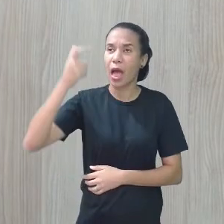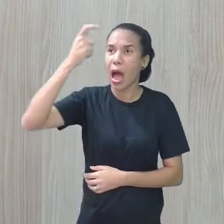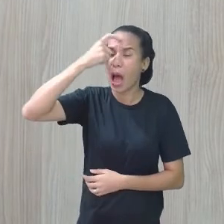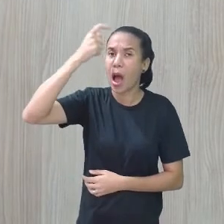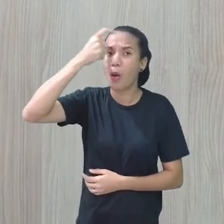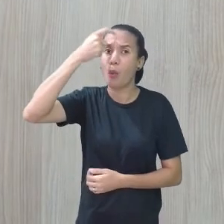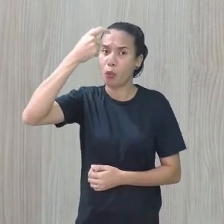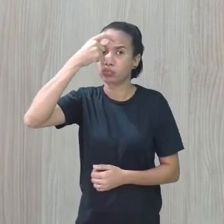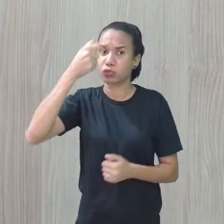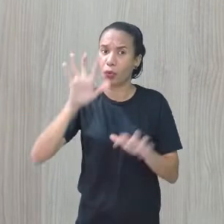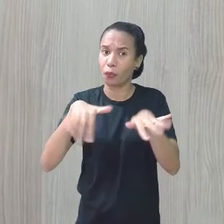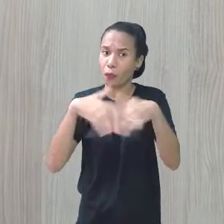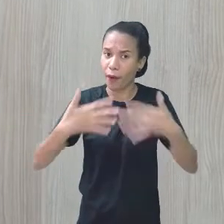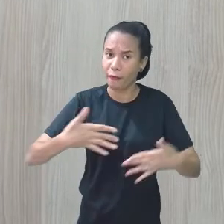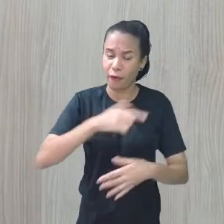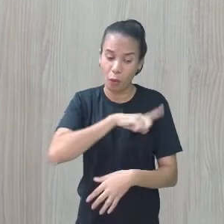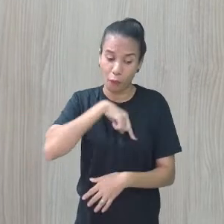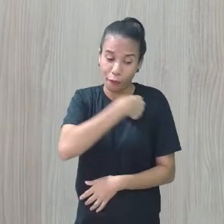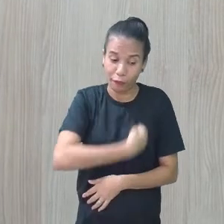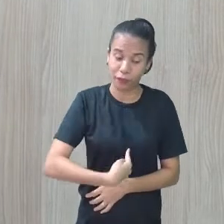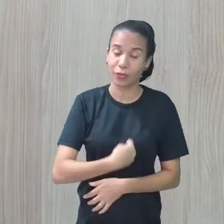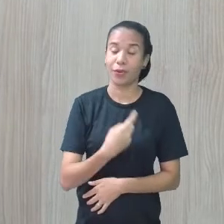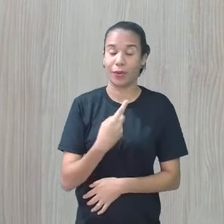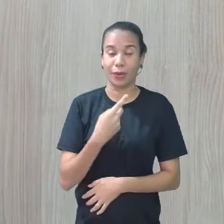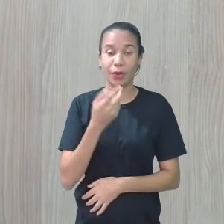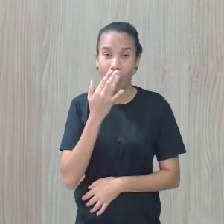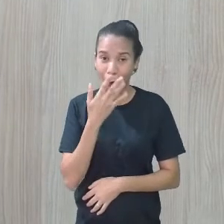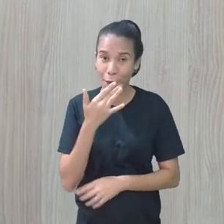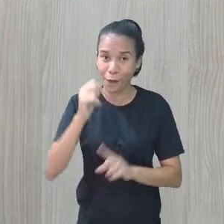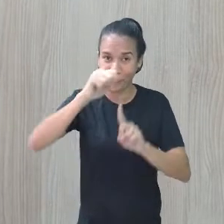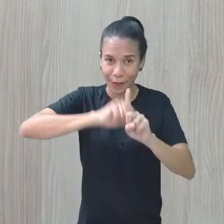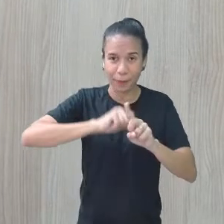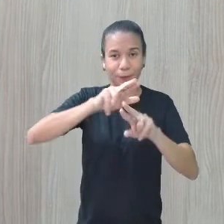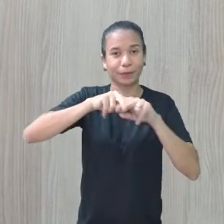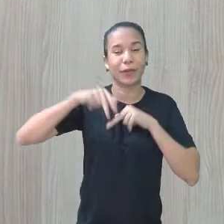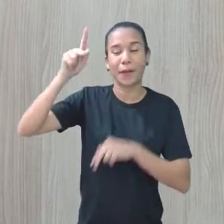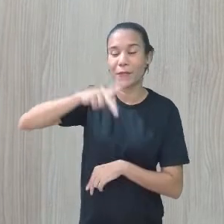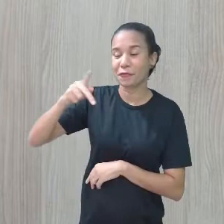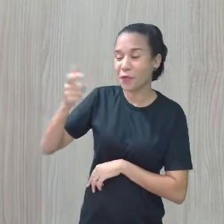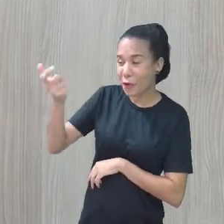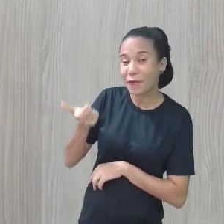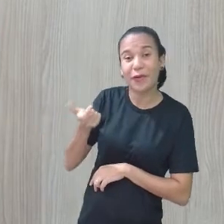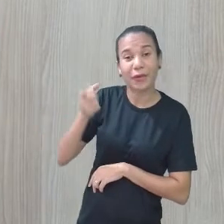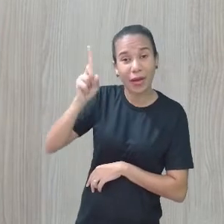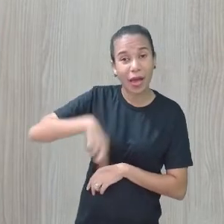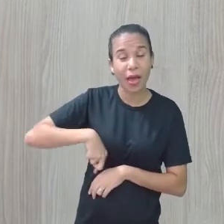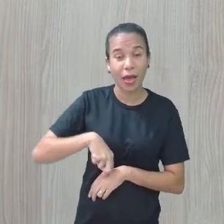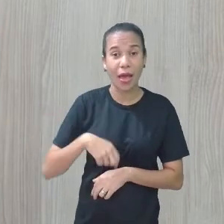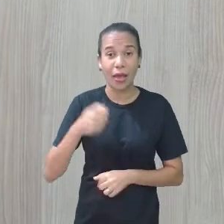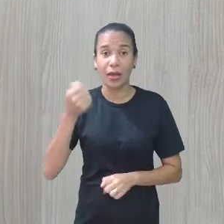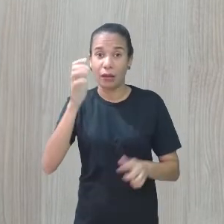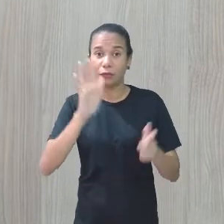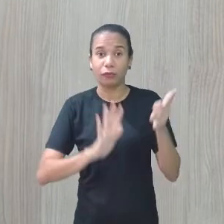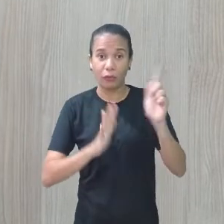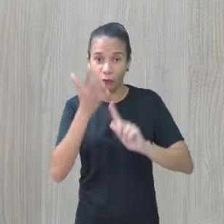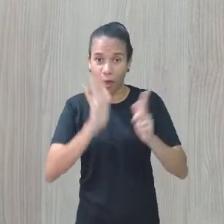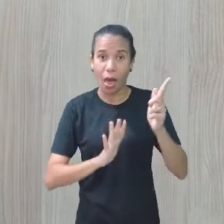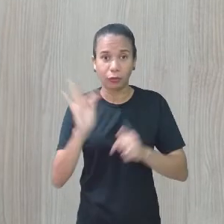conscientização, a campanha de cada mês, a cor que representa cada mês. Então, como a professora Isabel disse, o fevereiro laranja e